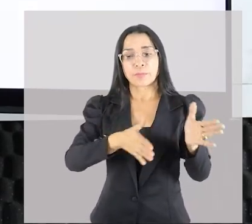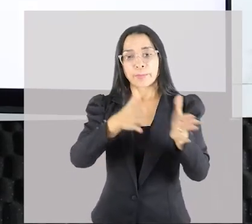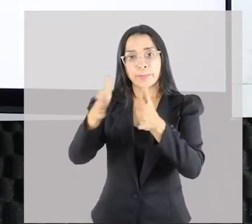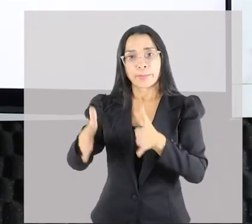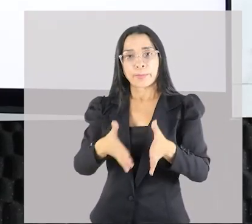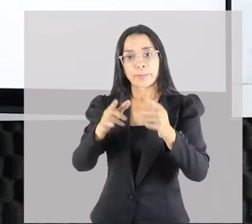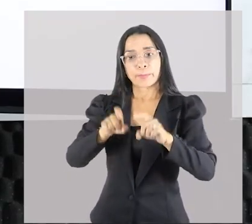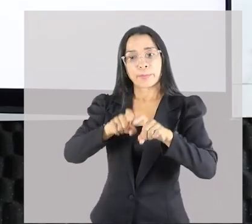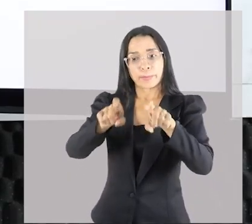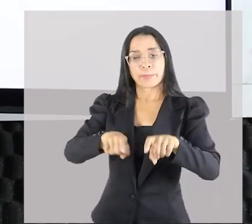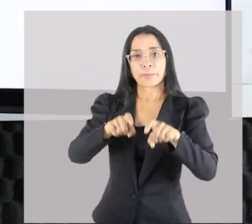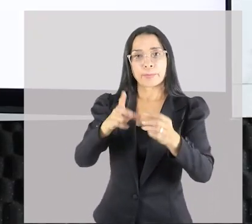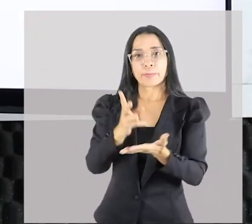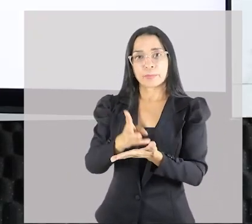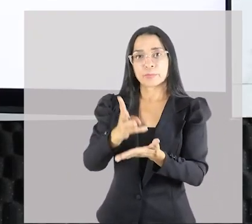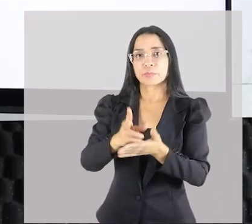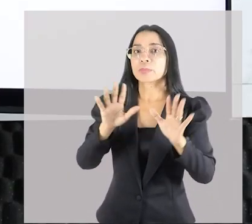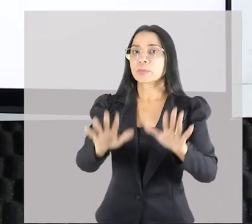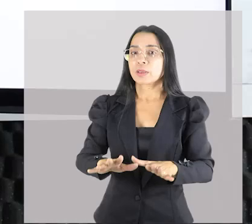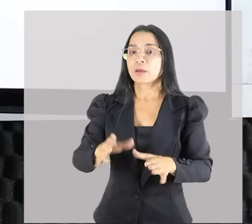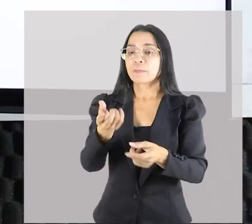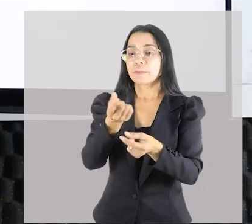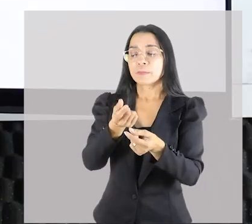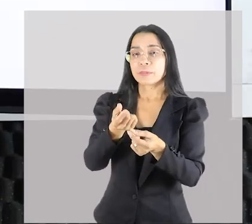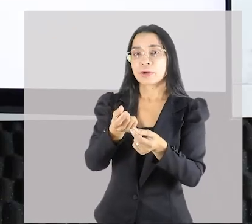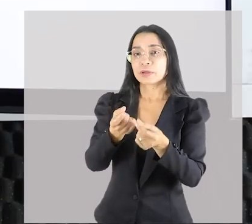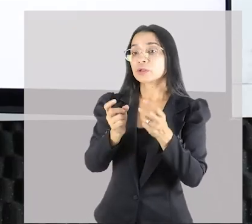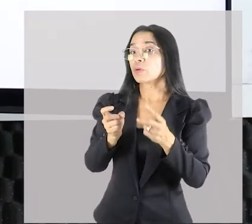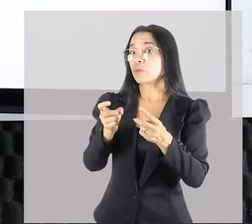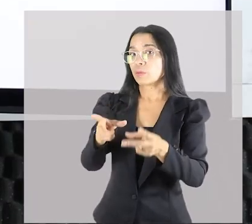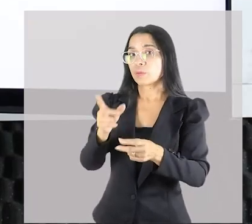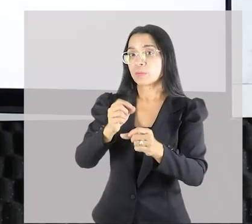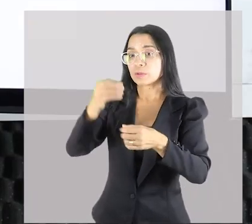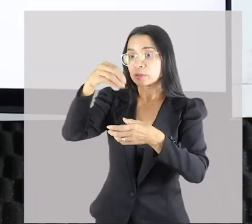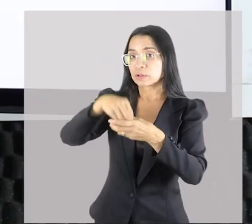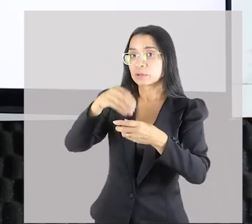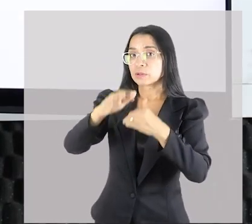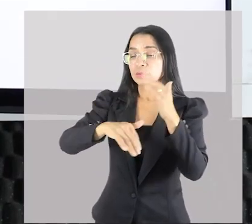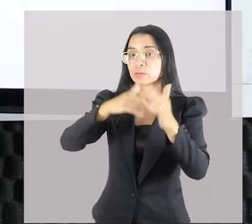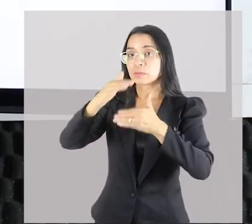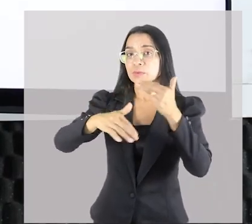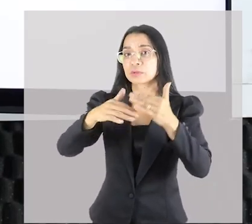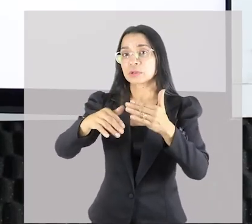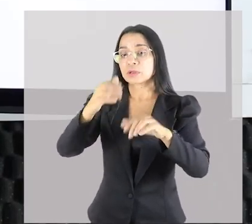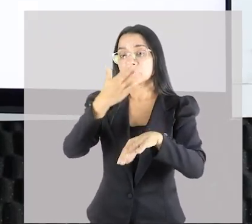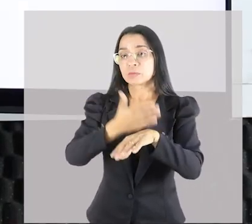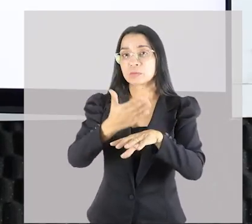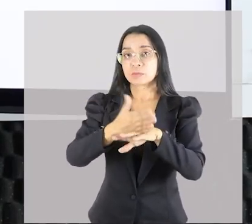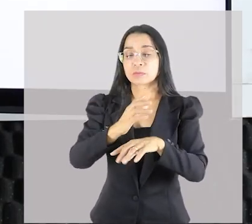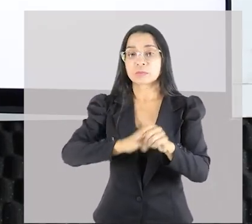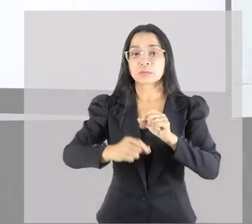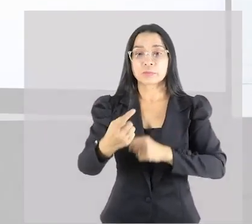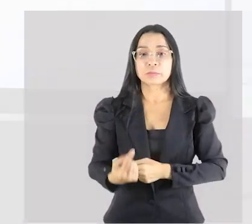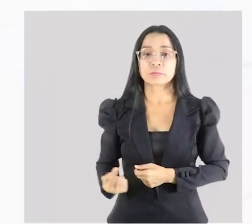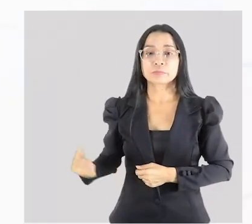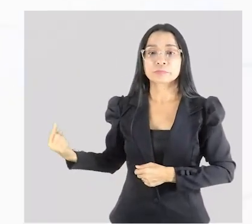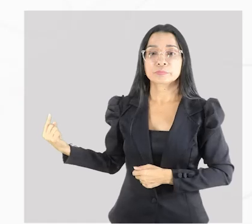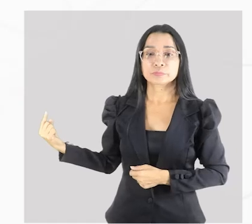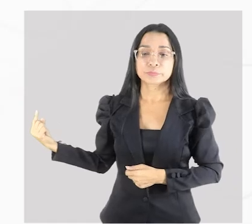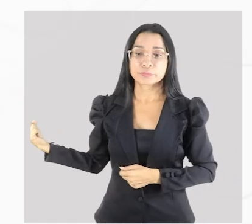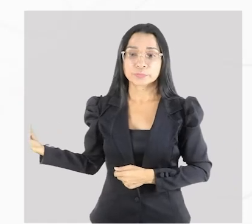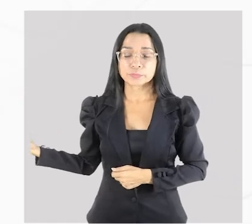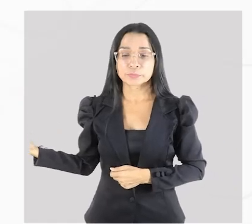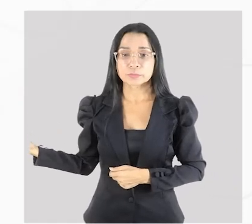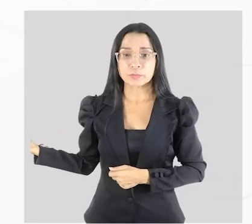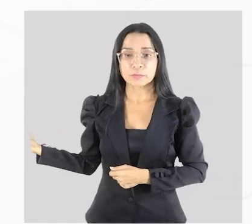agrícola continua, mas o comércio está dentro desse processo de atividades. Vamos um pouco mais para frente. A partir do